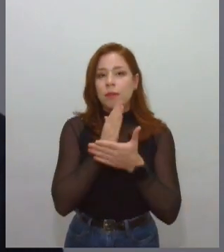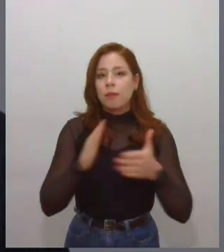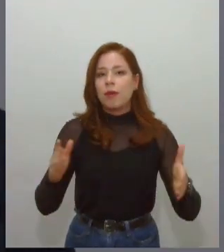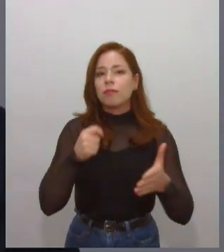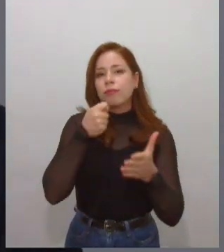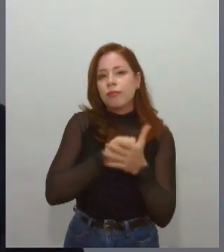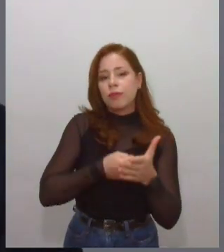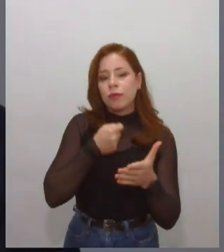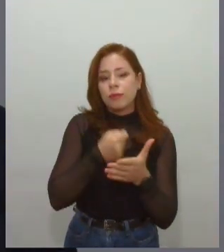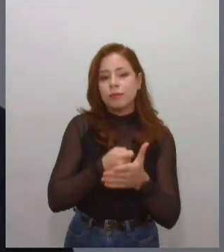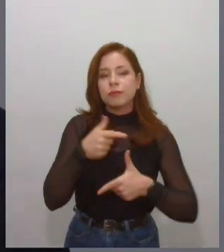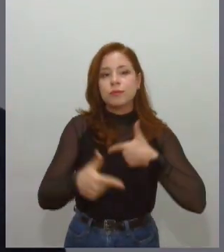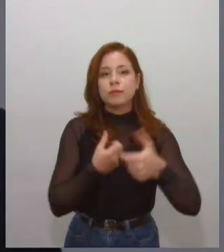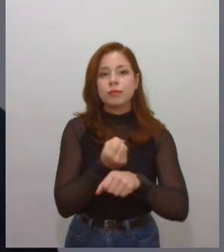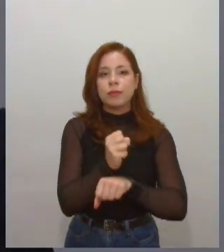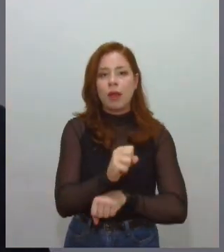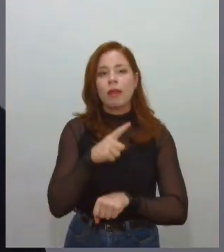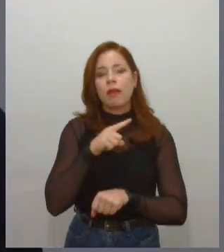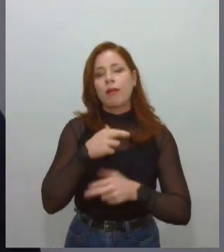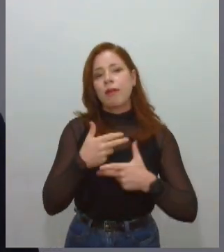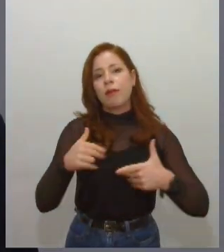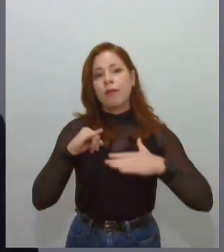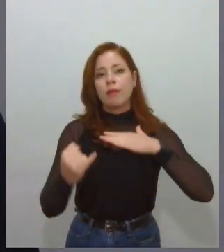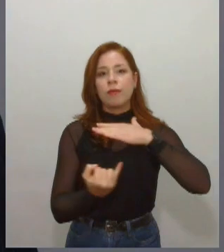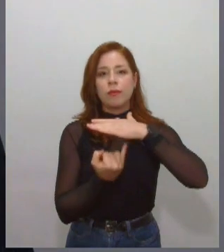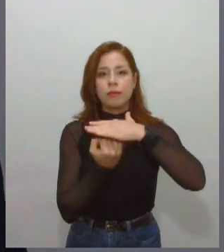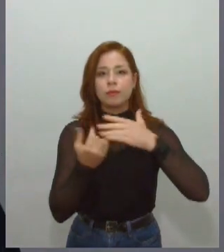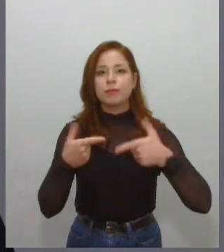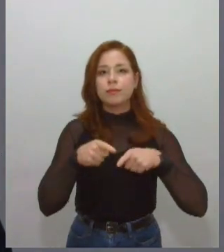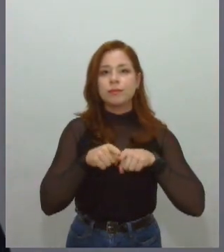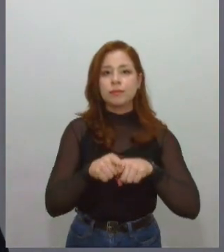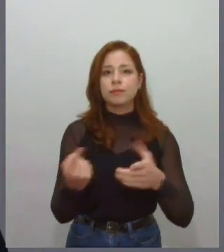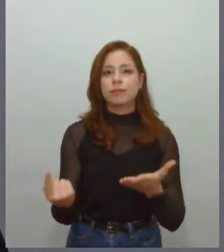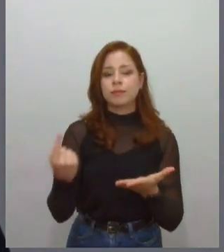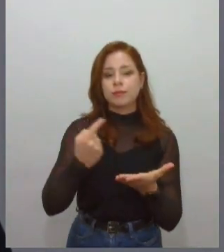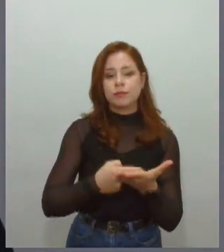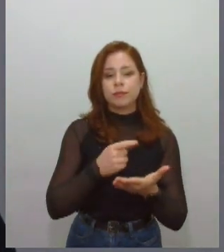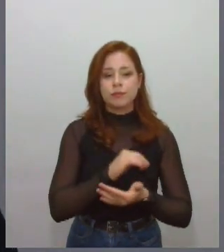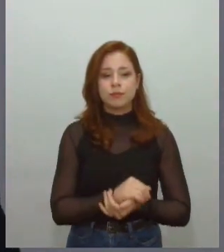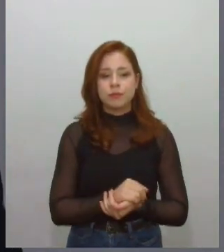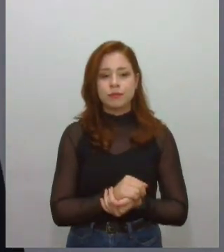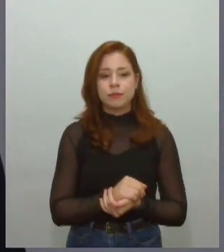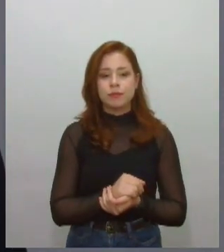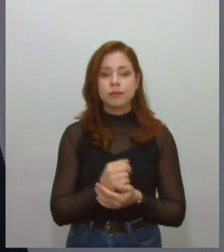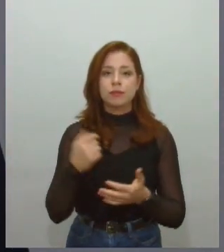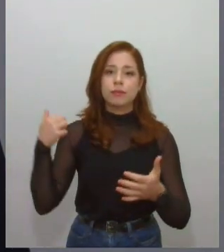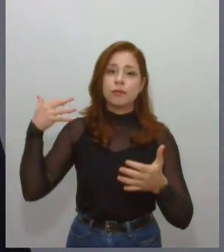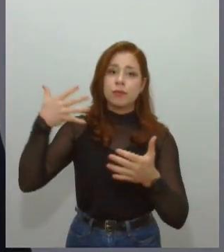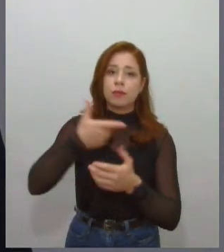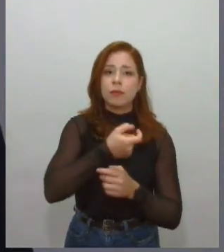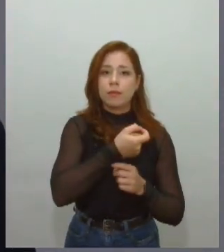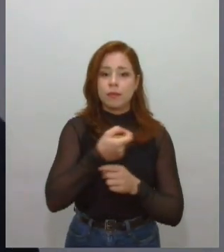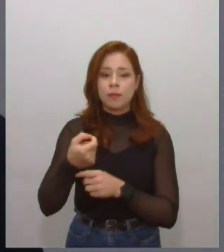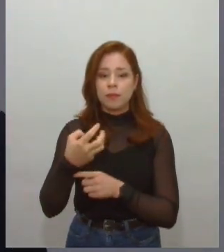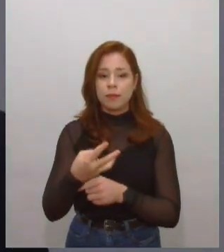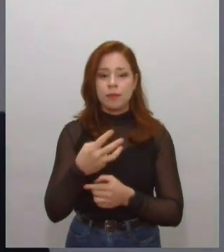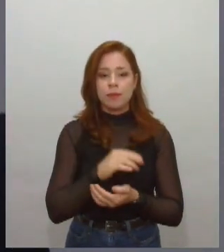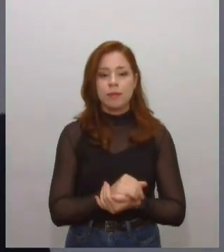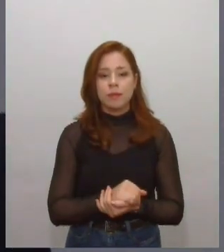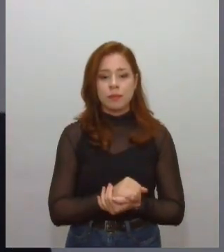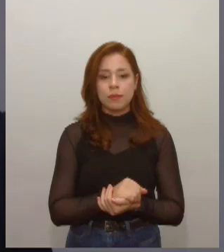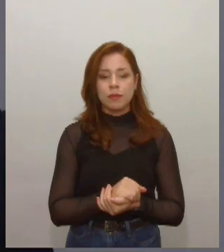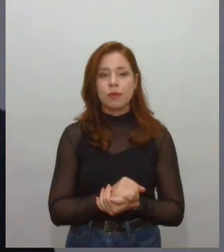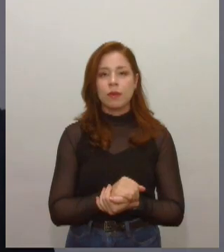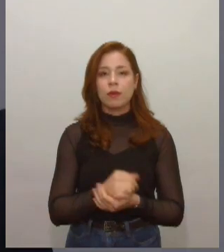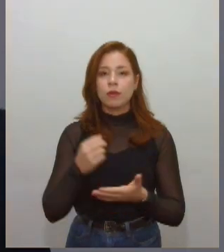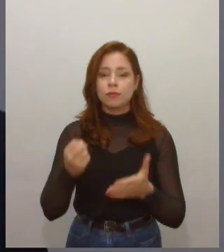várias instituições em parceria que desde 2003, como eu disse, né, quando foi instituído o